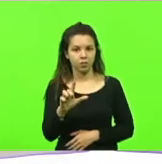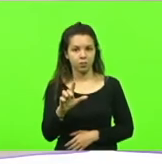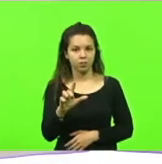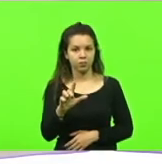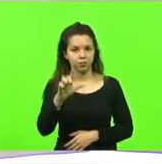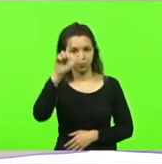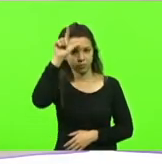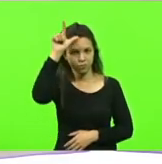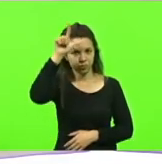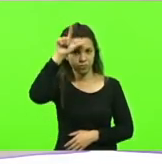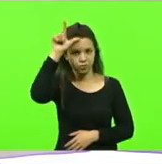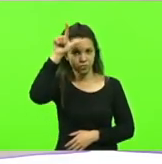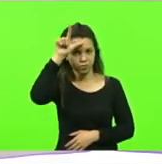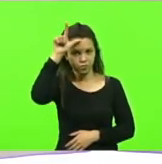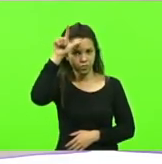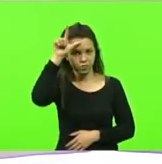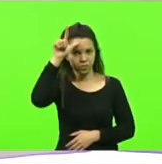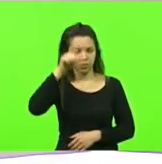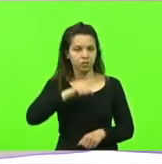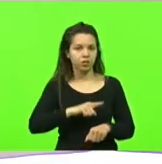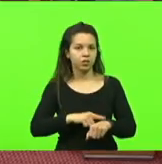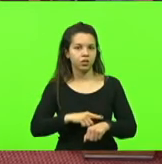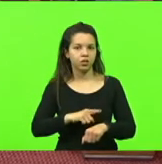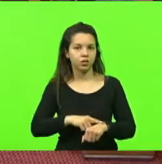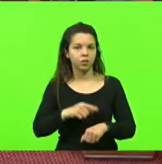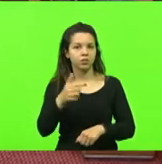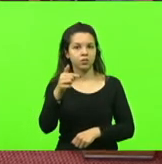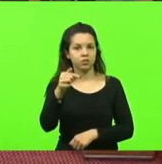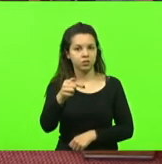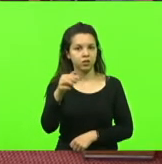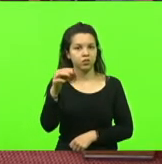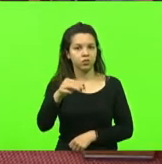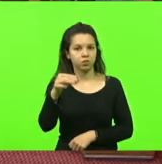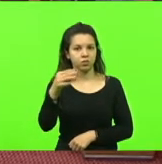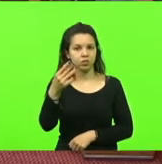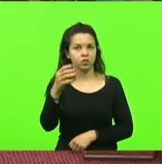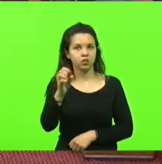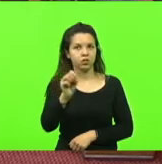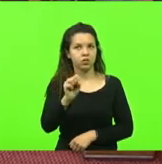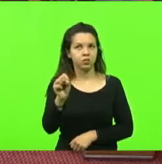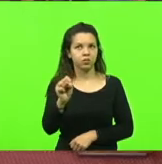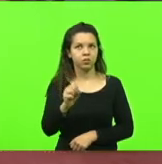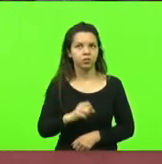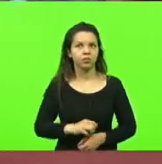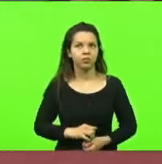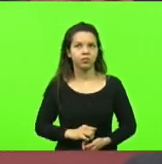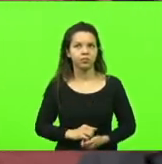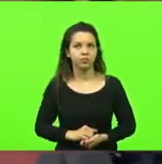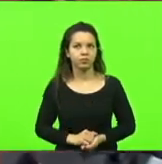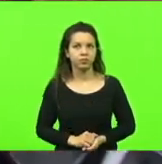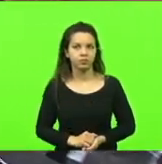Sargento Lima, deputado, Vossa Excelência terá 7 minutos e 30 segundos, deputado.